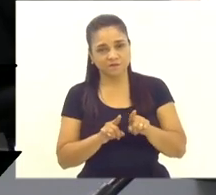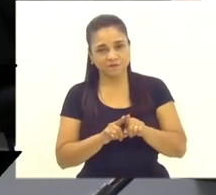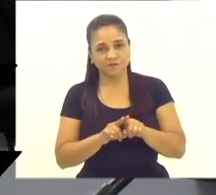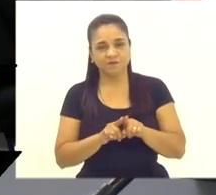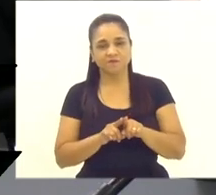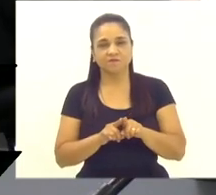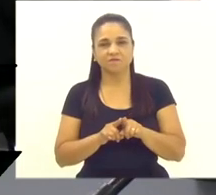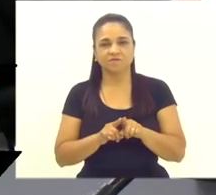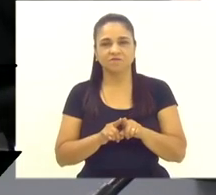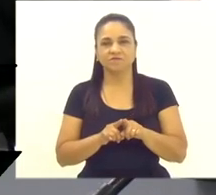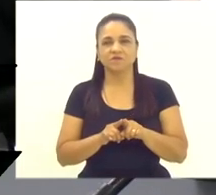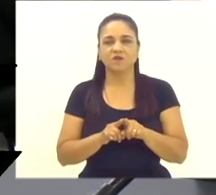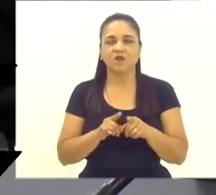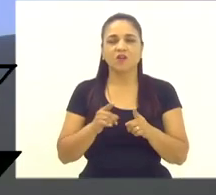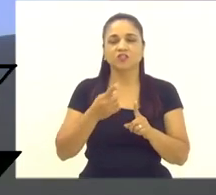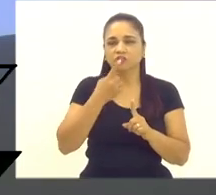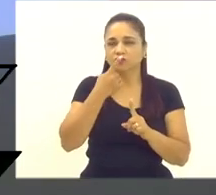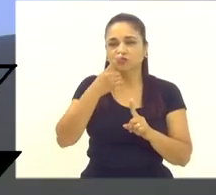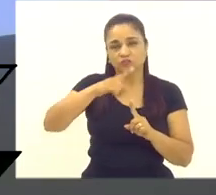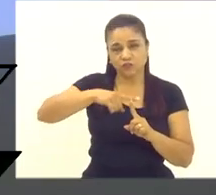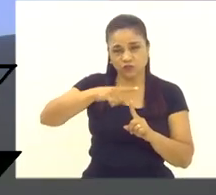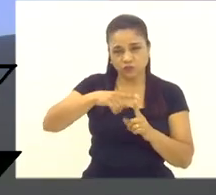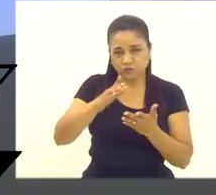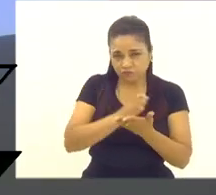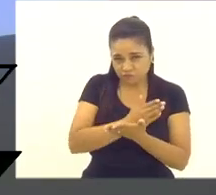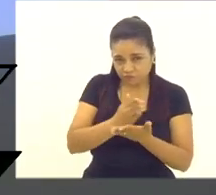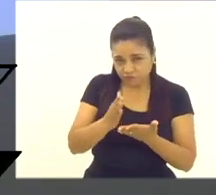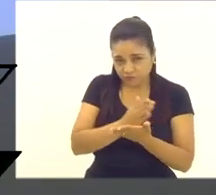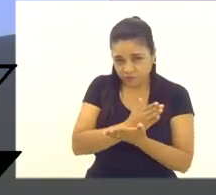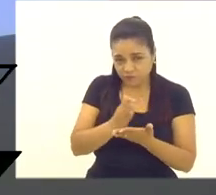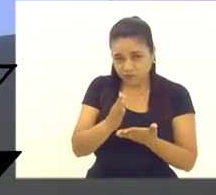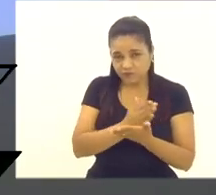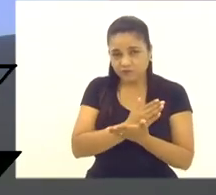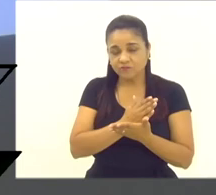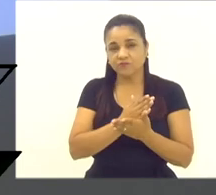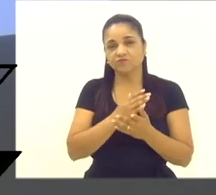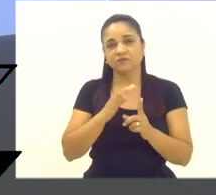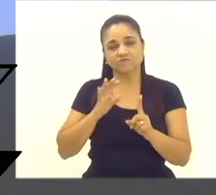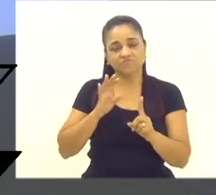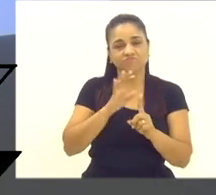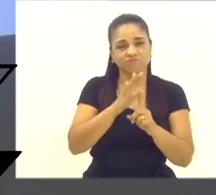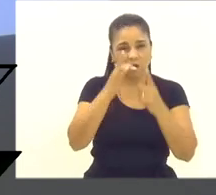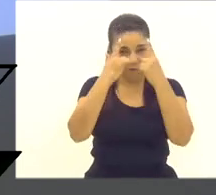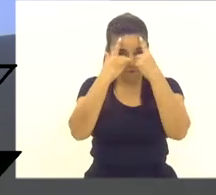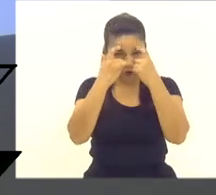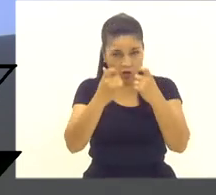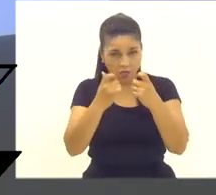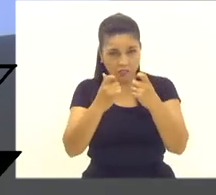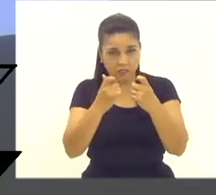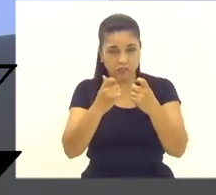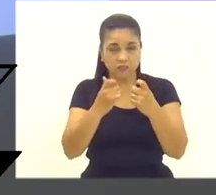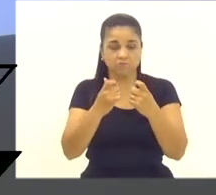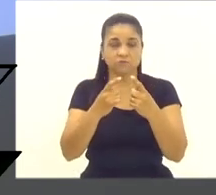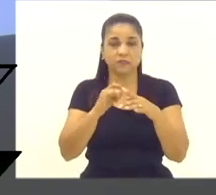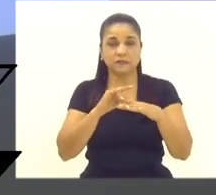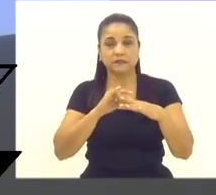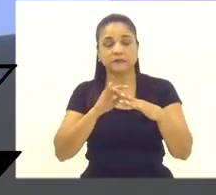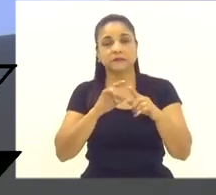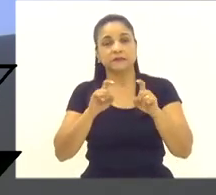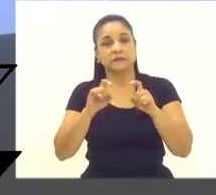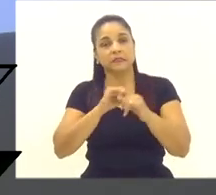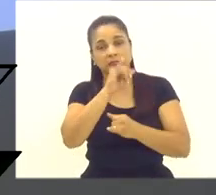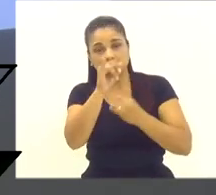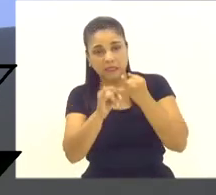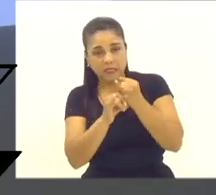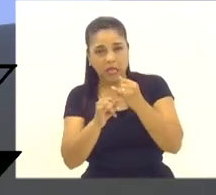são alguns tipos de ataques né a violência ela é praticada na internet por meio